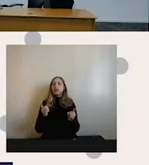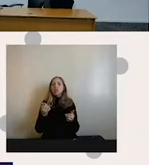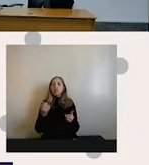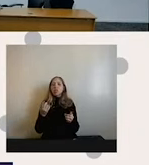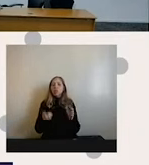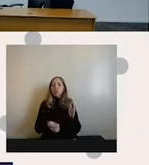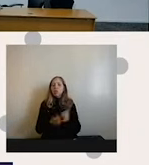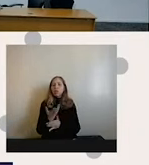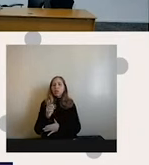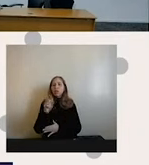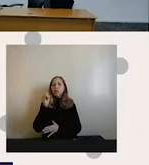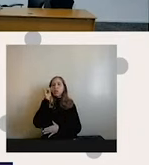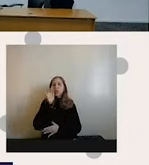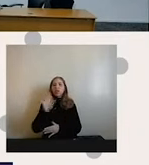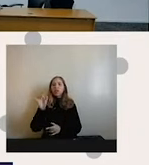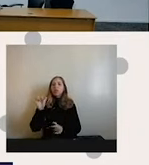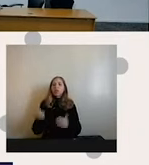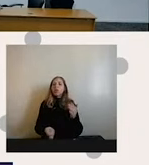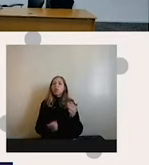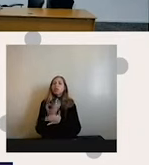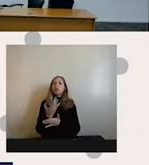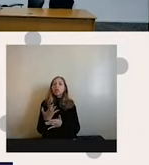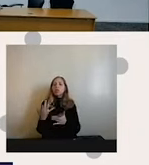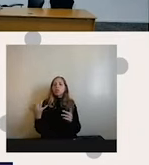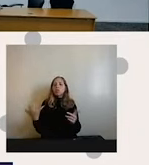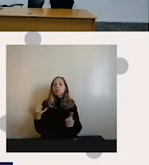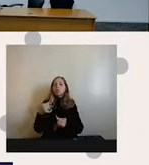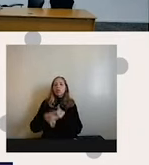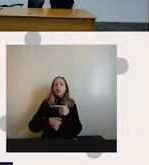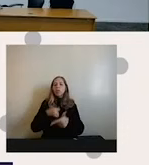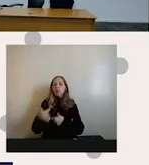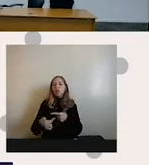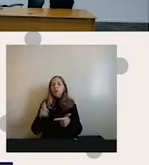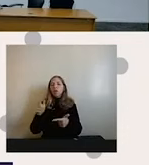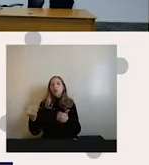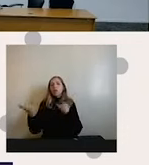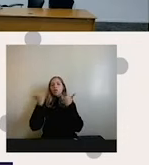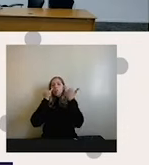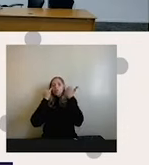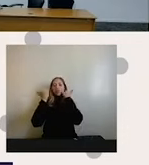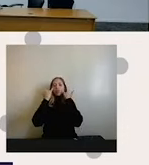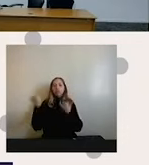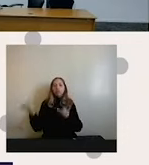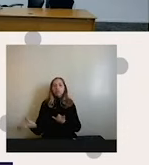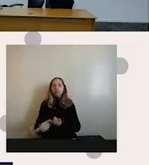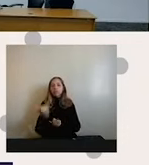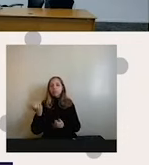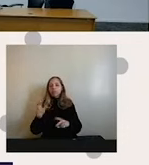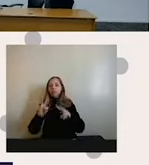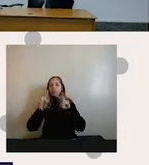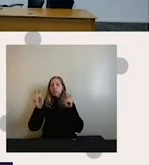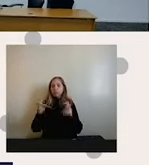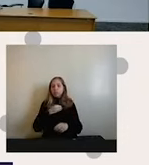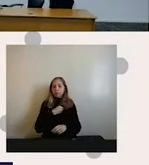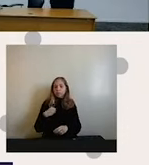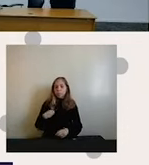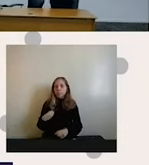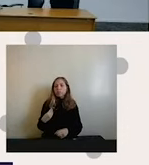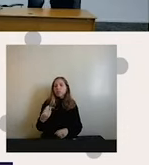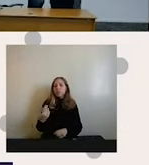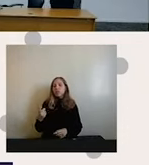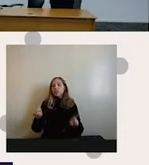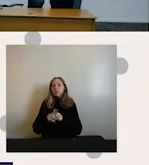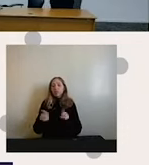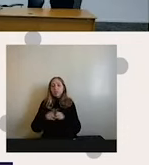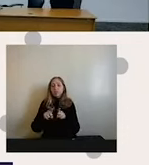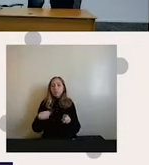é do trabalho e que isso é uma informação importante para falar para o médico. Além disso, nós temos um déficit